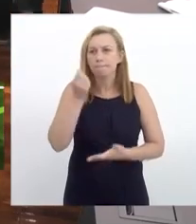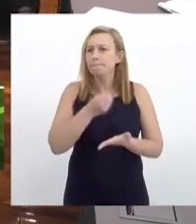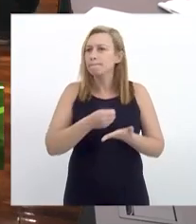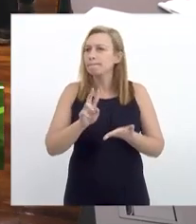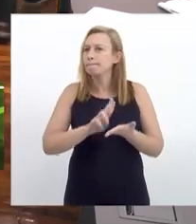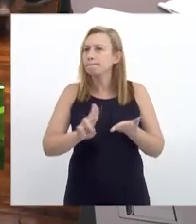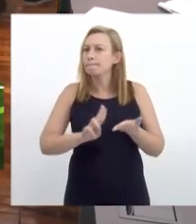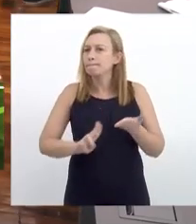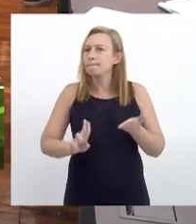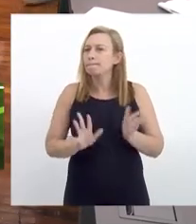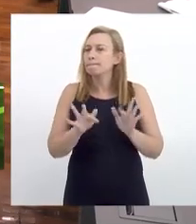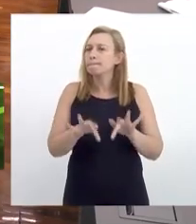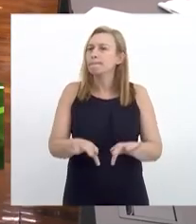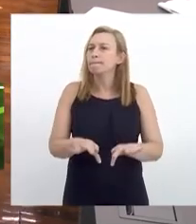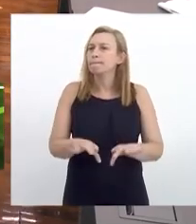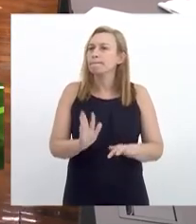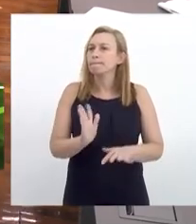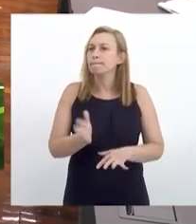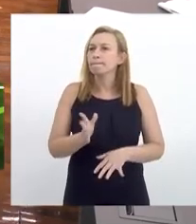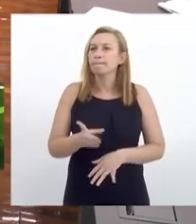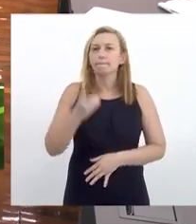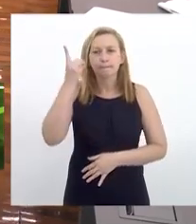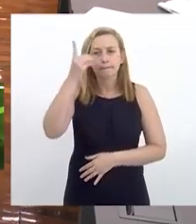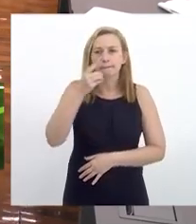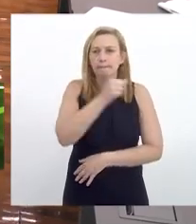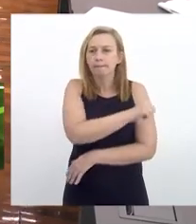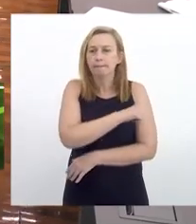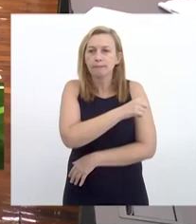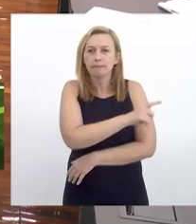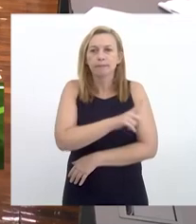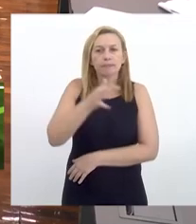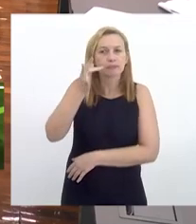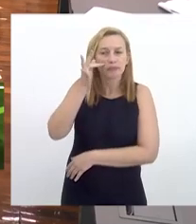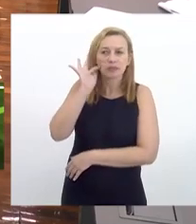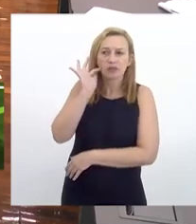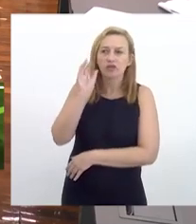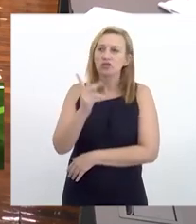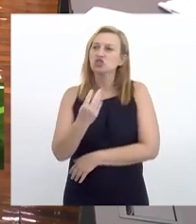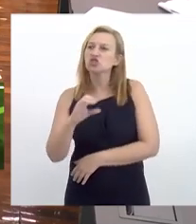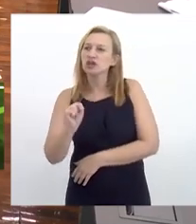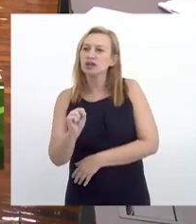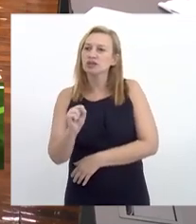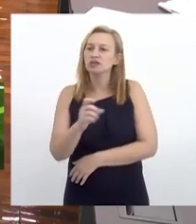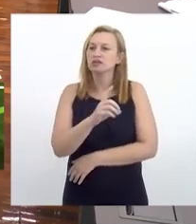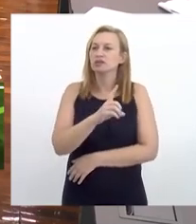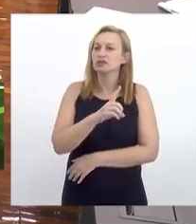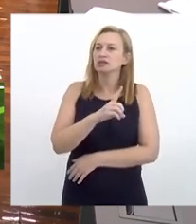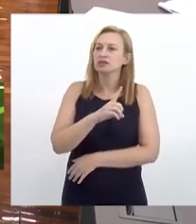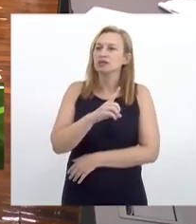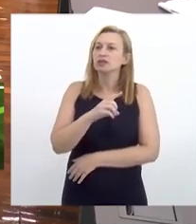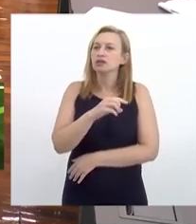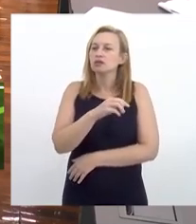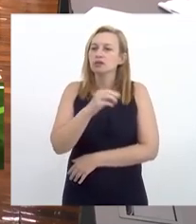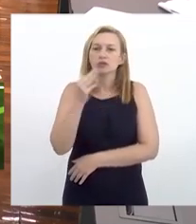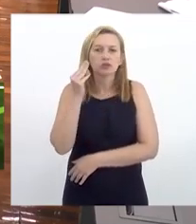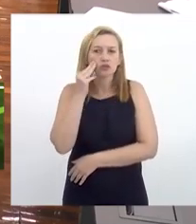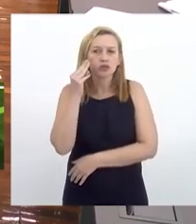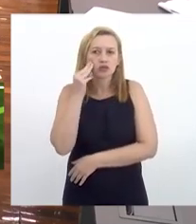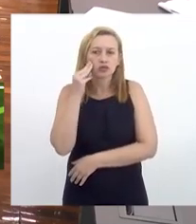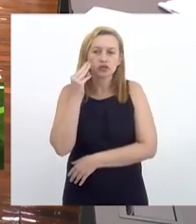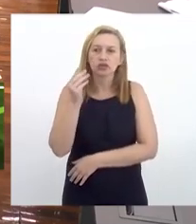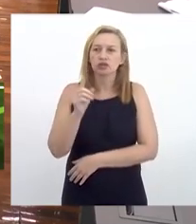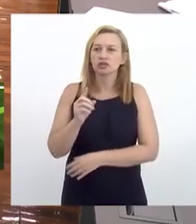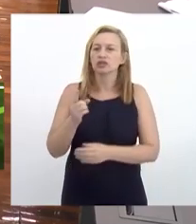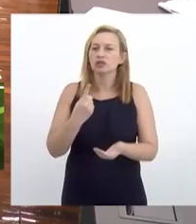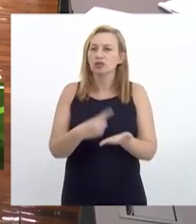estão Cerradas as inscrições O tal da enfermeira Serafine Charles Delegado e Mônica Para que a gente Possa avançar Porque nós estamos Construindo os